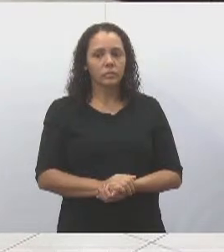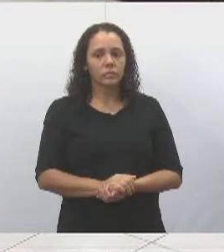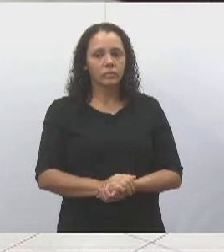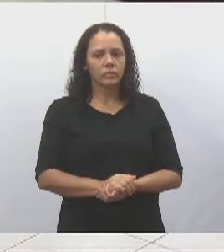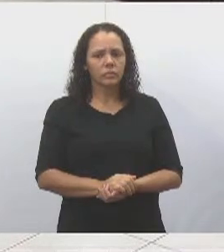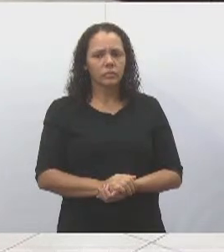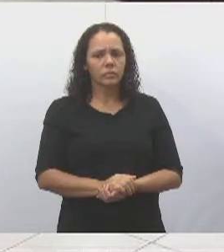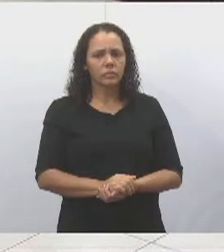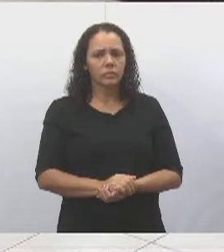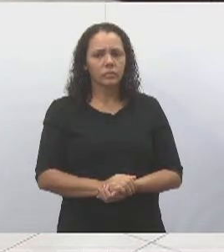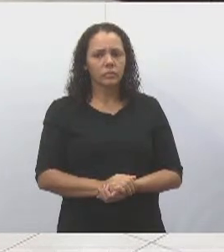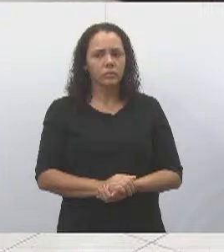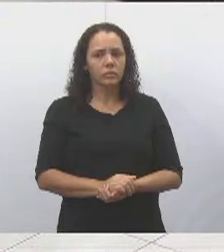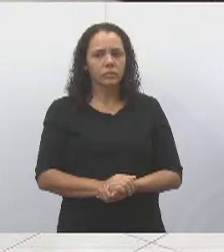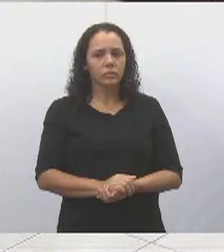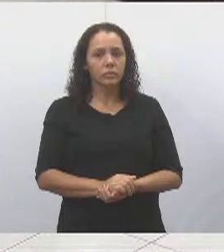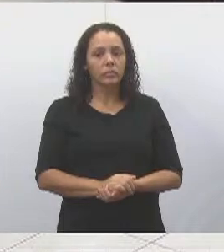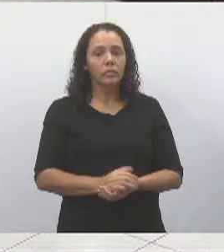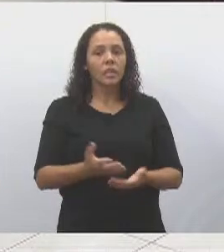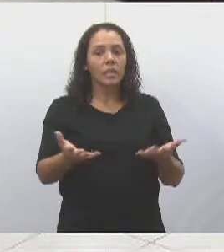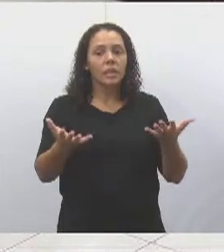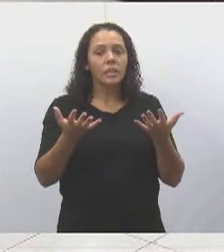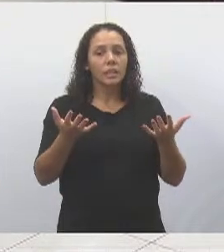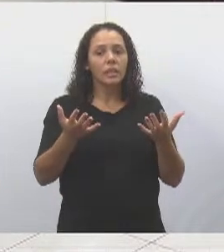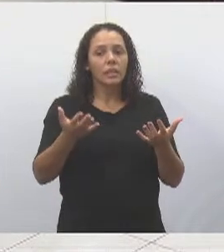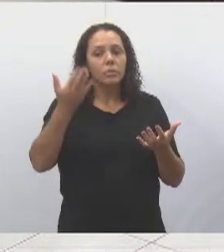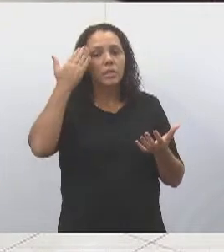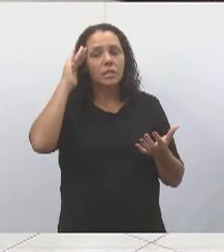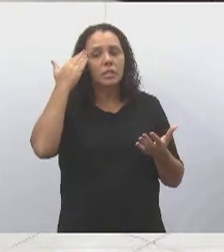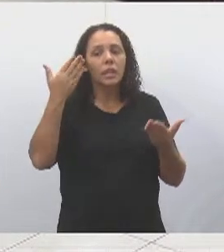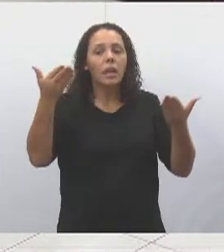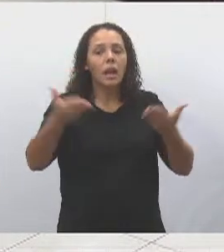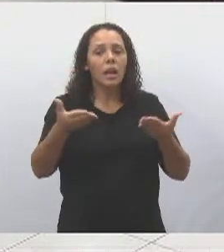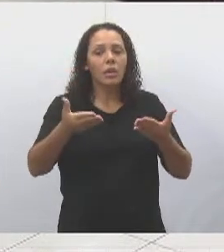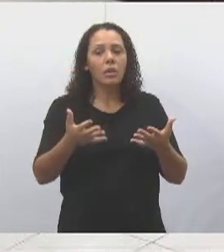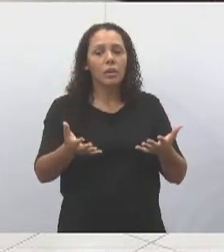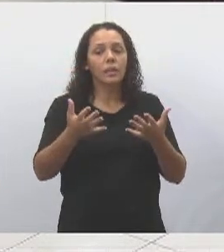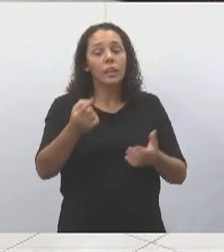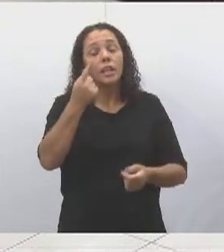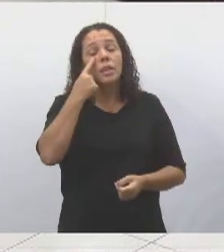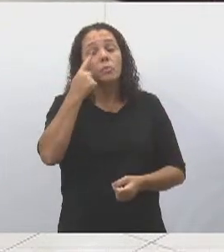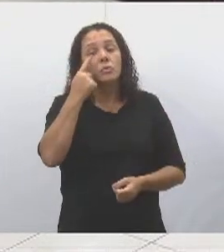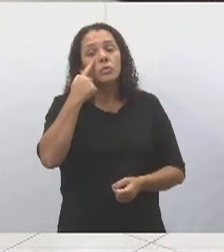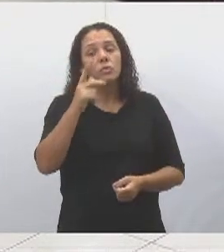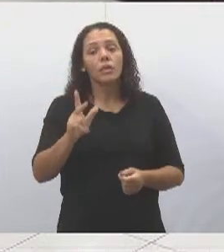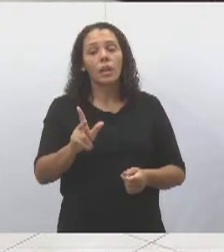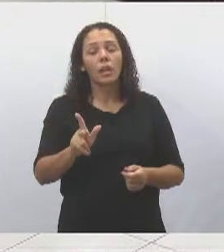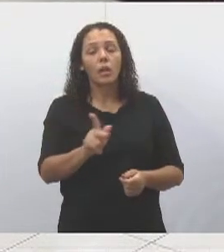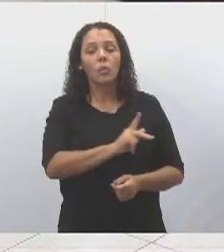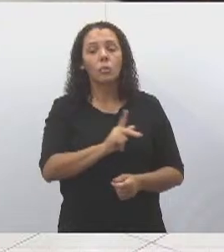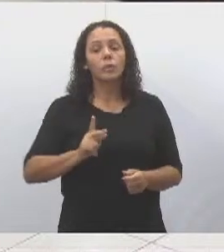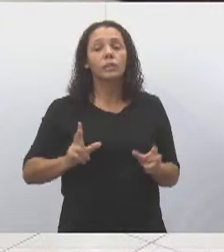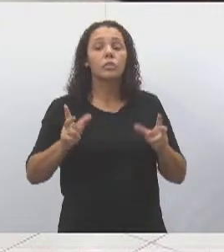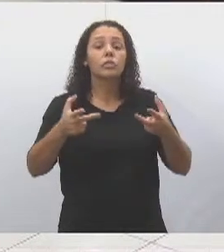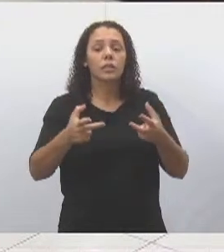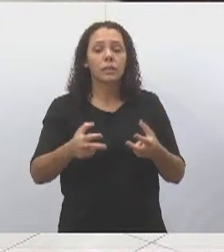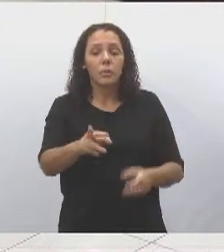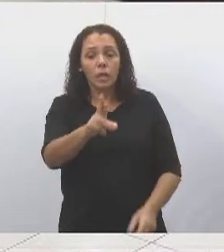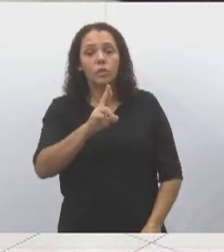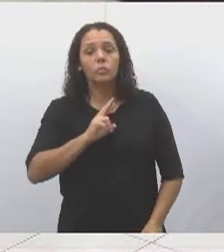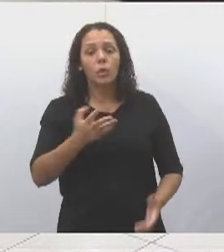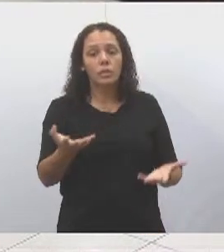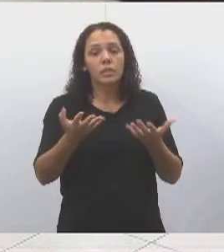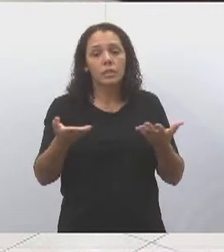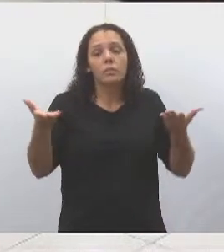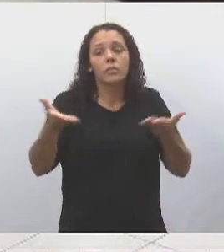agora. E queremos também o funcionamento do presidente da Câmara. Porque alguns vereadores já posicionou, nós queremos o funcionamento dele